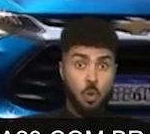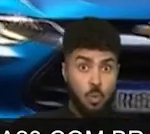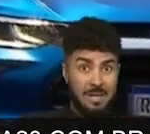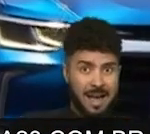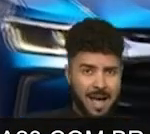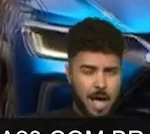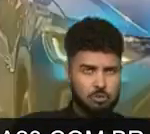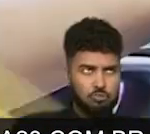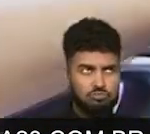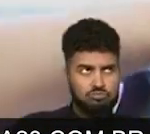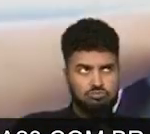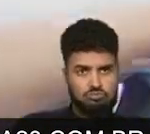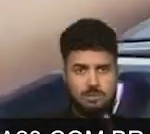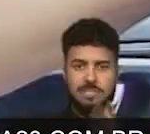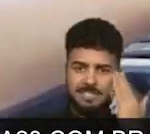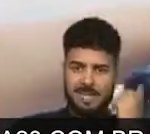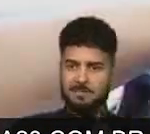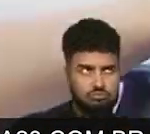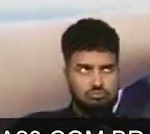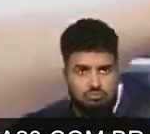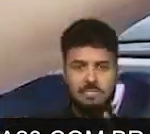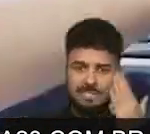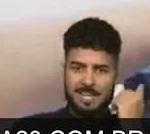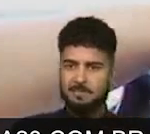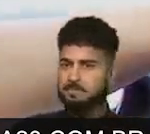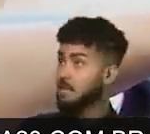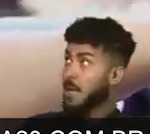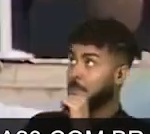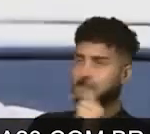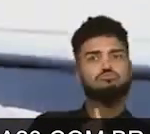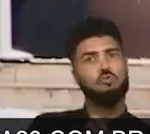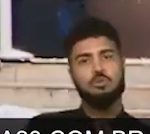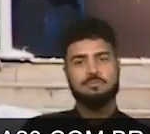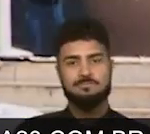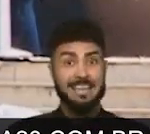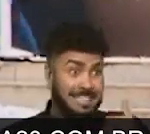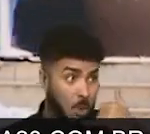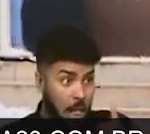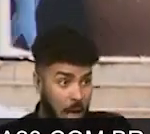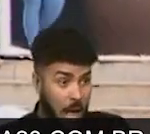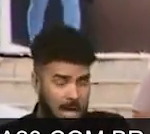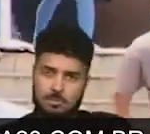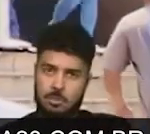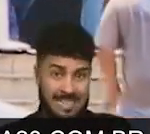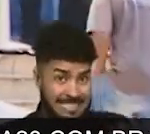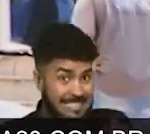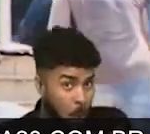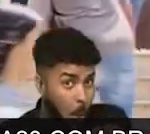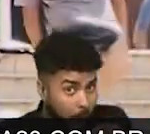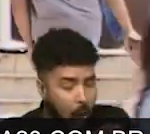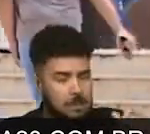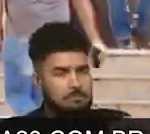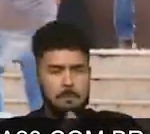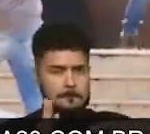Os cuidados estão na ponta da língua. Beber de jeito nenhum, não bebo. Principalmente celular no trânsito. Celular é o que mais acontece,